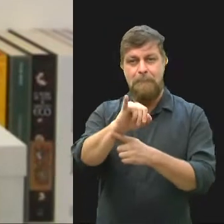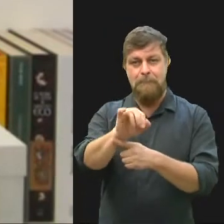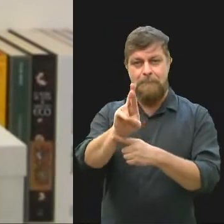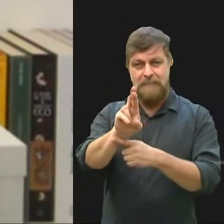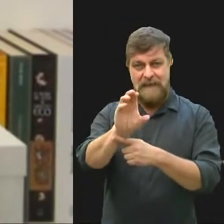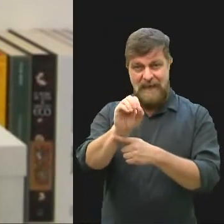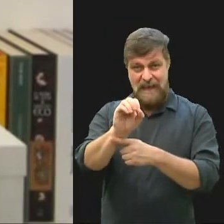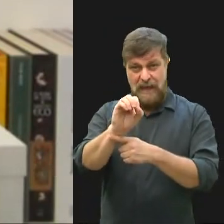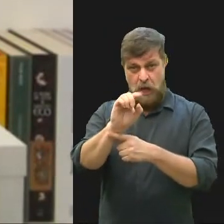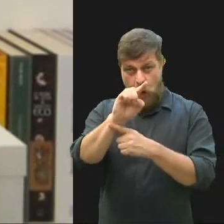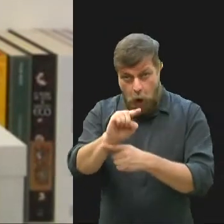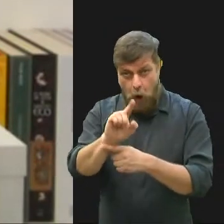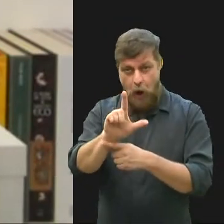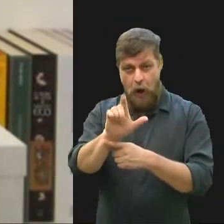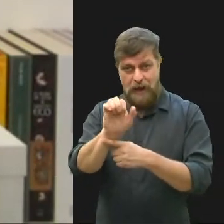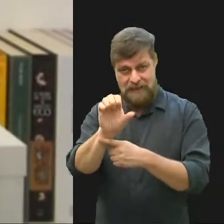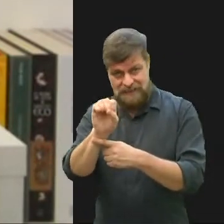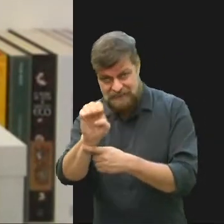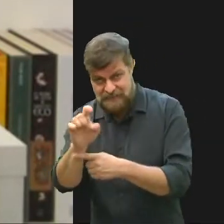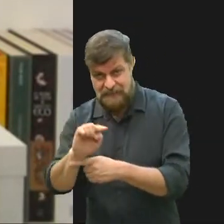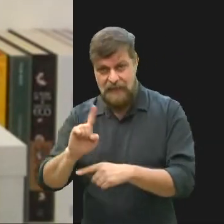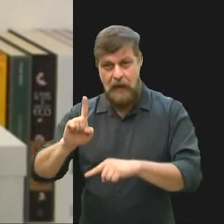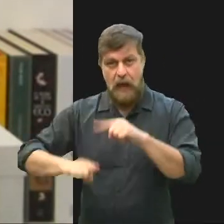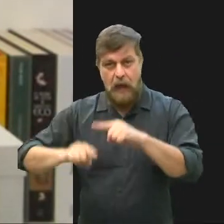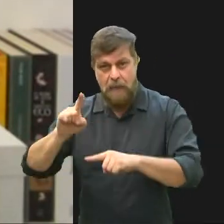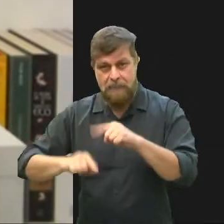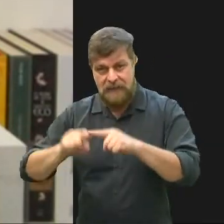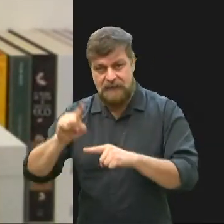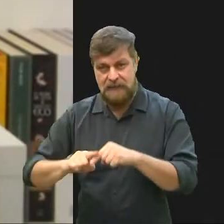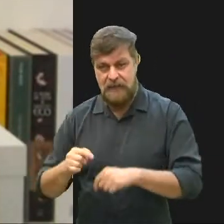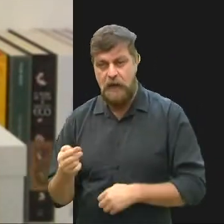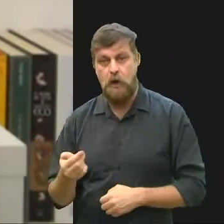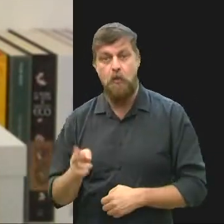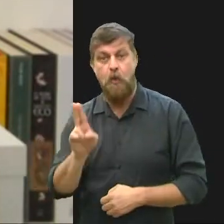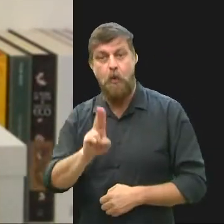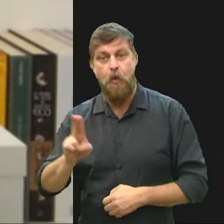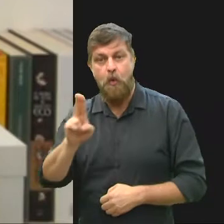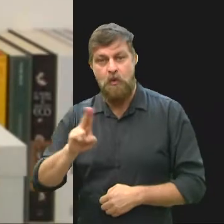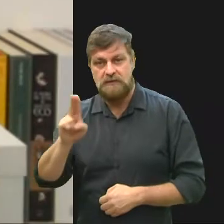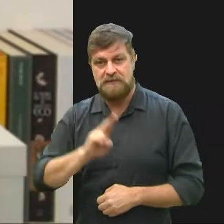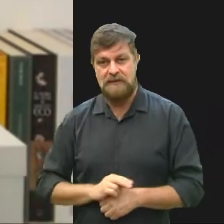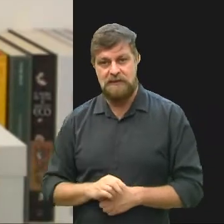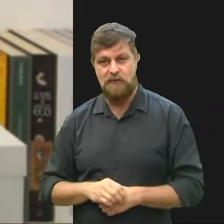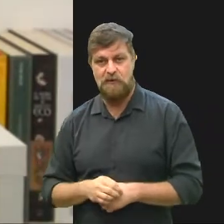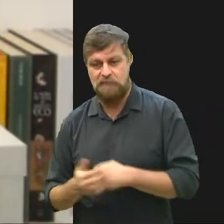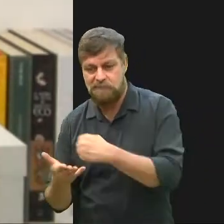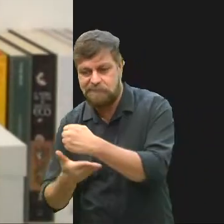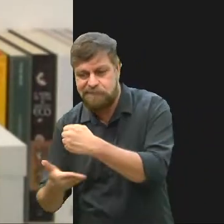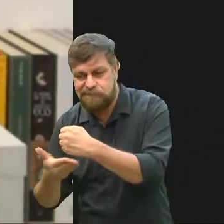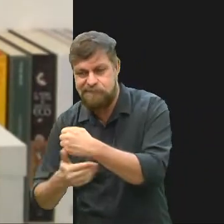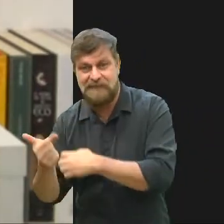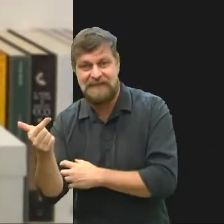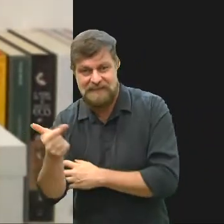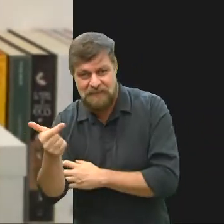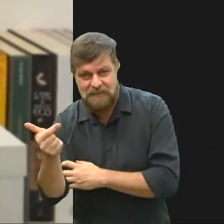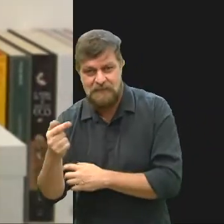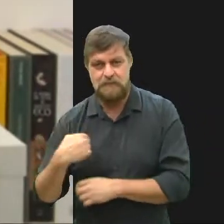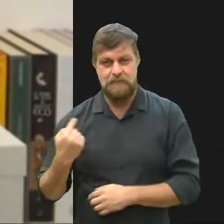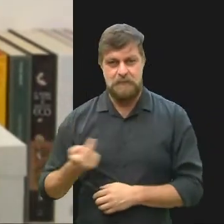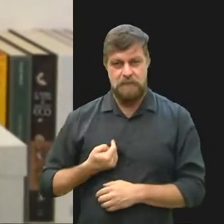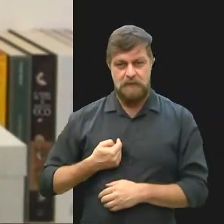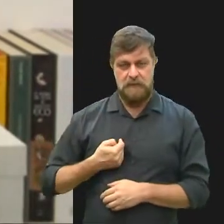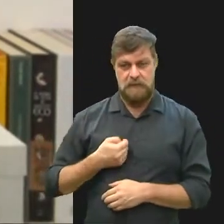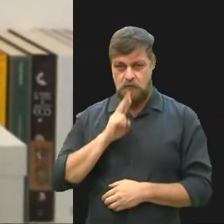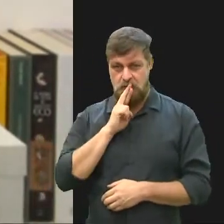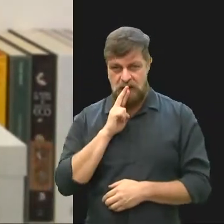é posteriormente utilizado como combustível sólido secundário. Então, respondendo à sua pergunta inicial sobre a